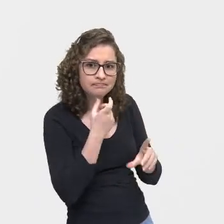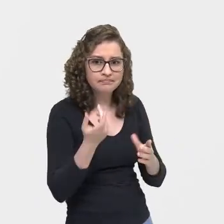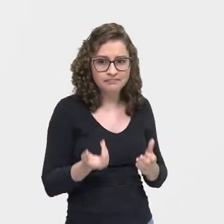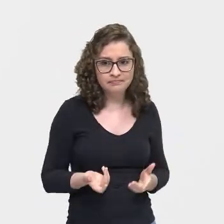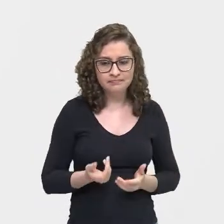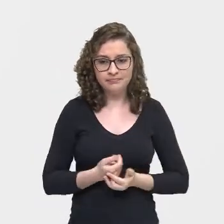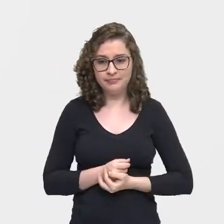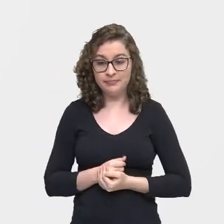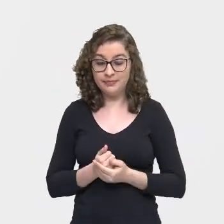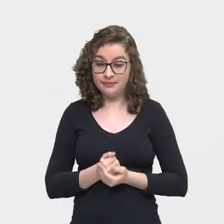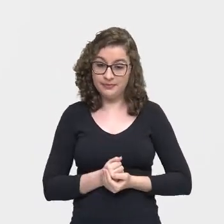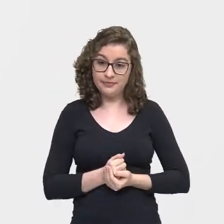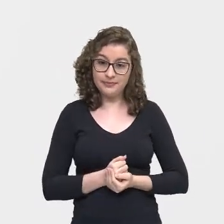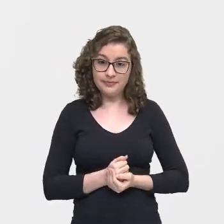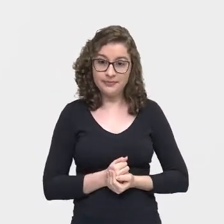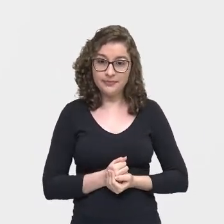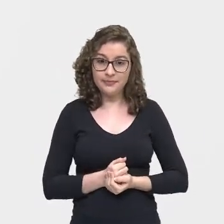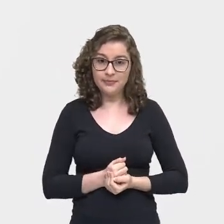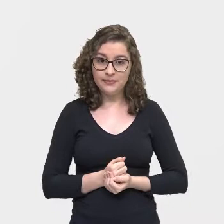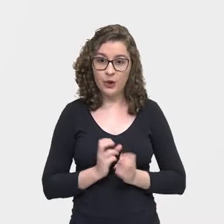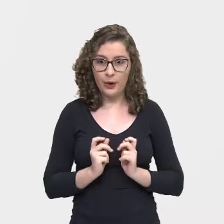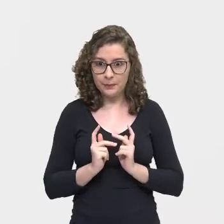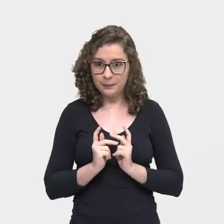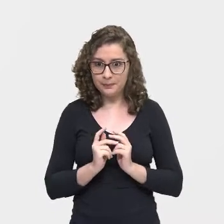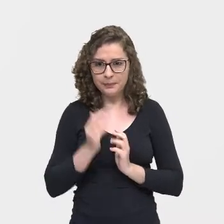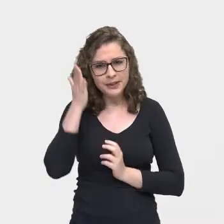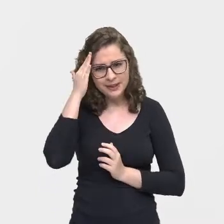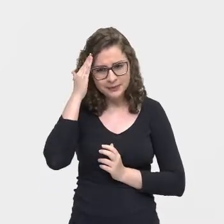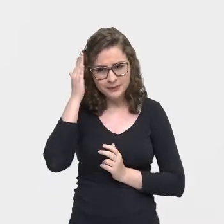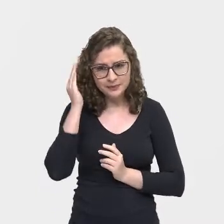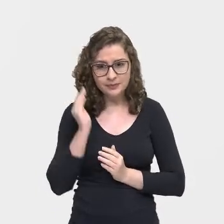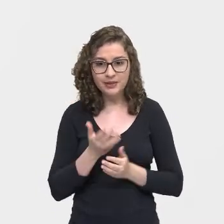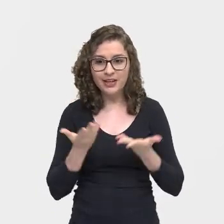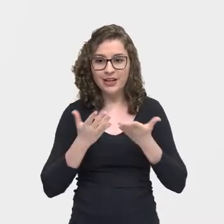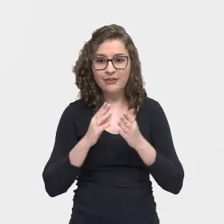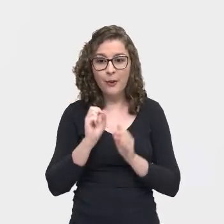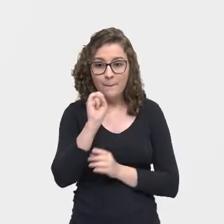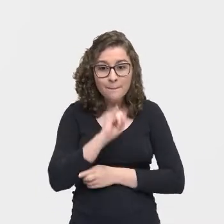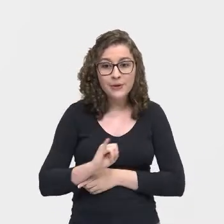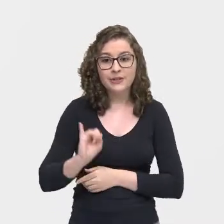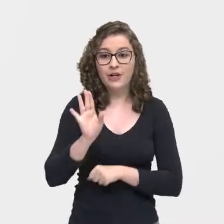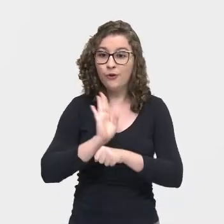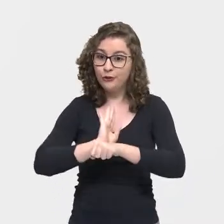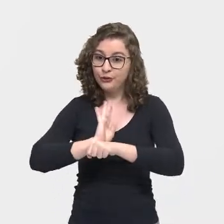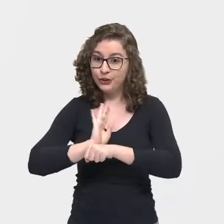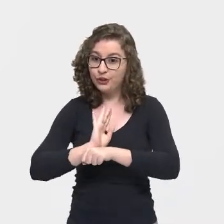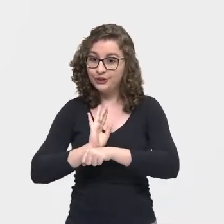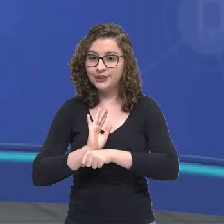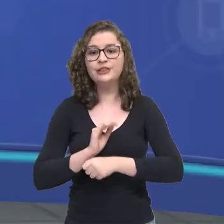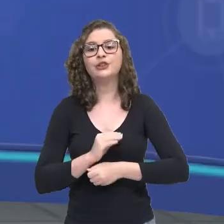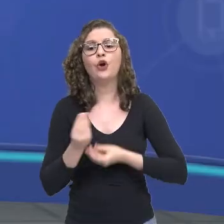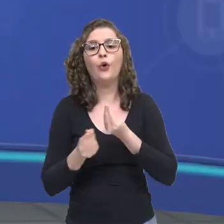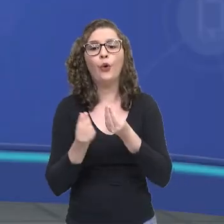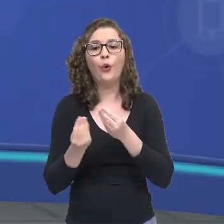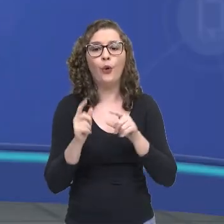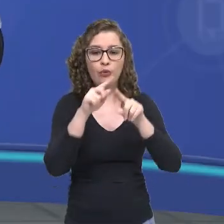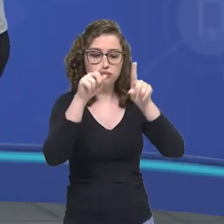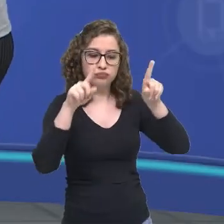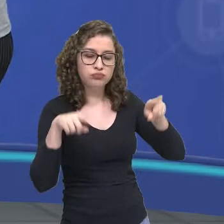dos alimentos dentro da nossa geladeira, tá bom? Então preste atenção que é bem legal esse momento da aula. Olha